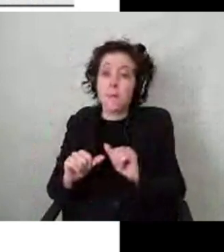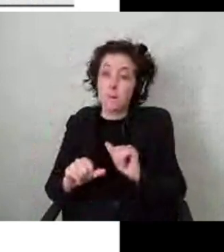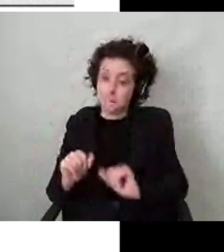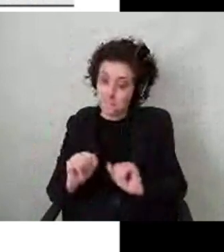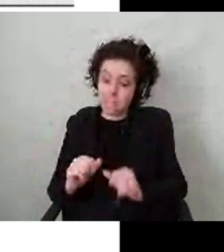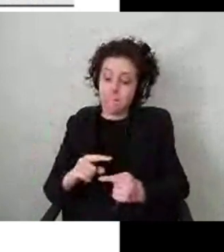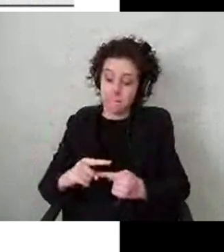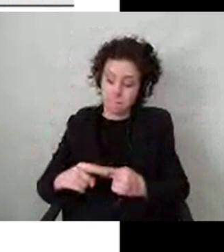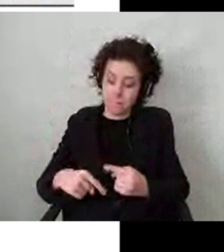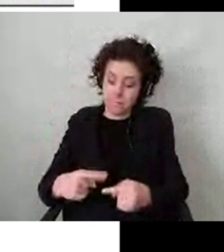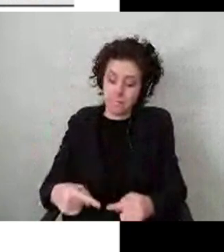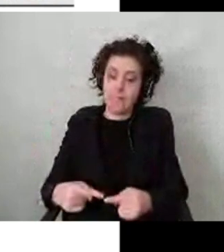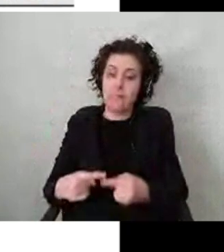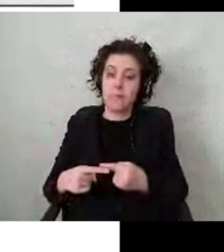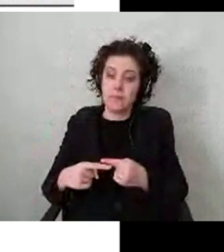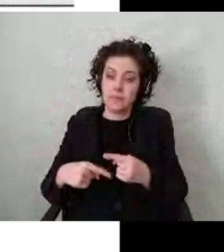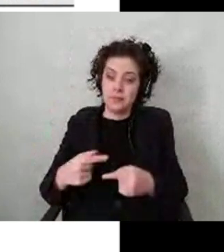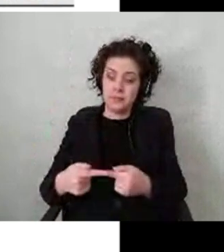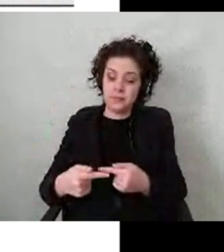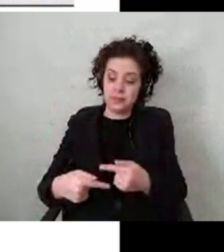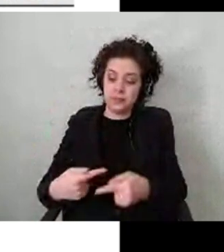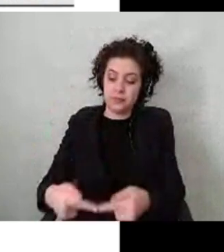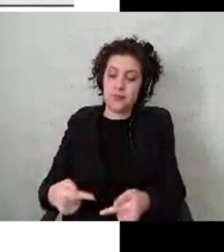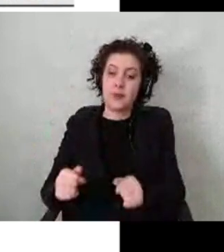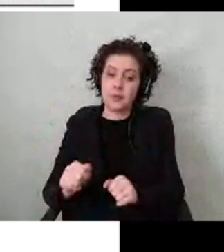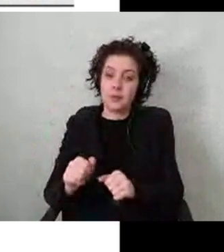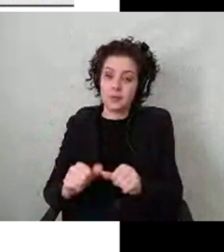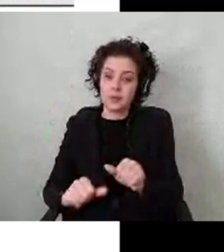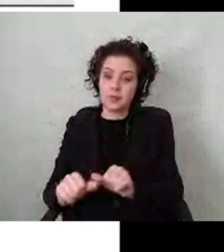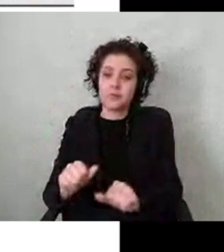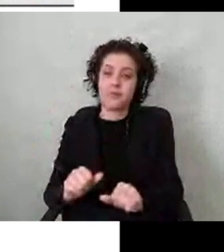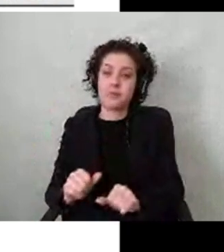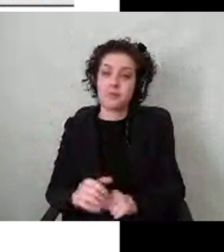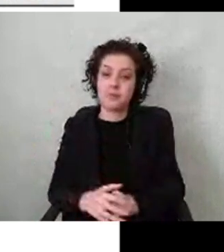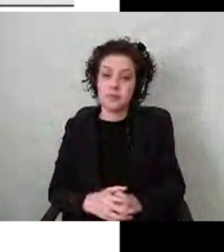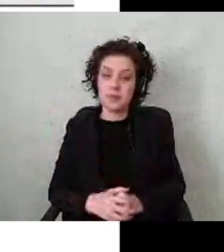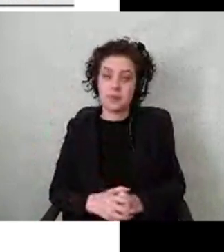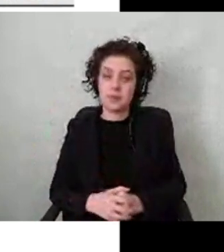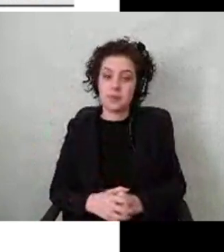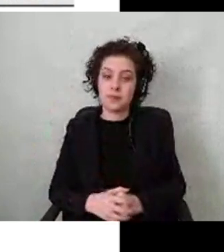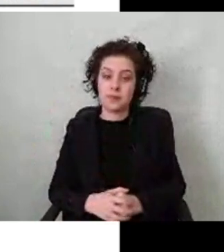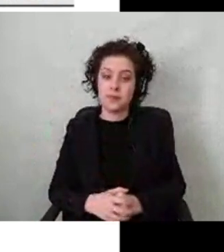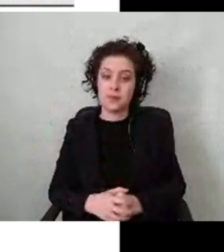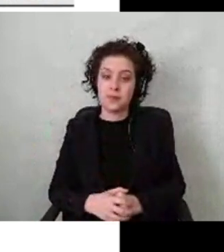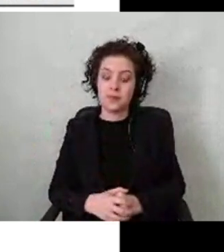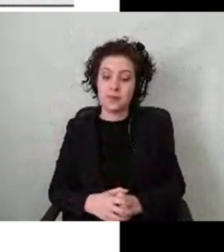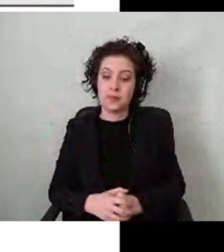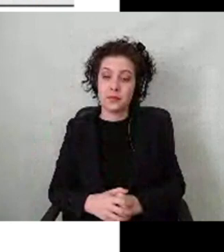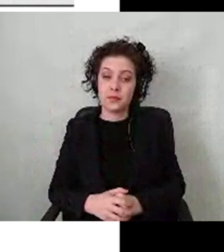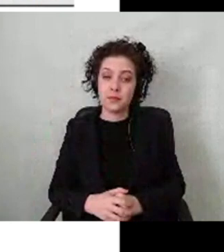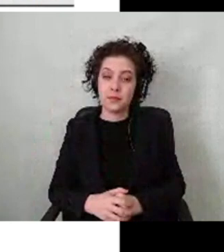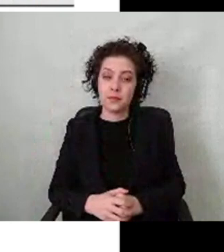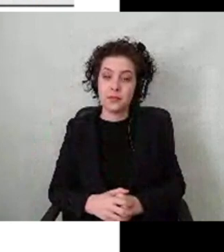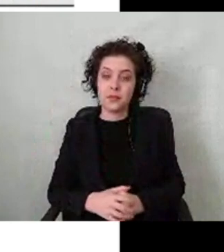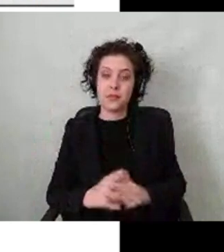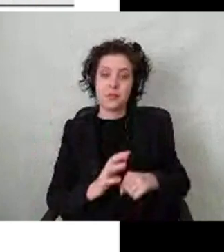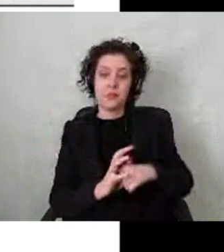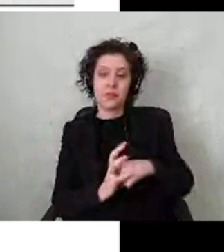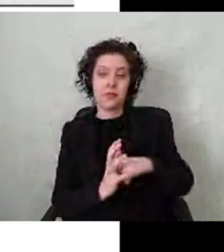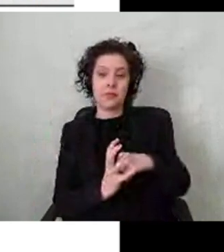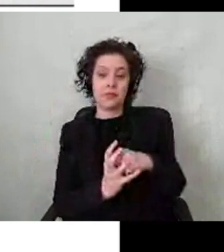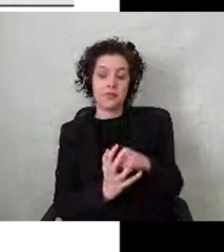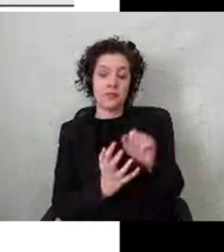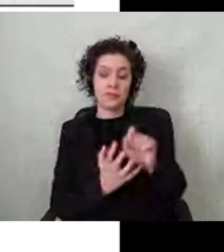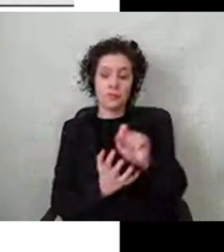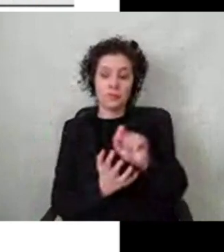não capazes de infectar uma espécie. A gente chama isso de transmissão entre seu spillover. E o que chama a nossa